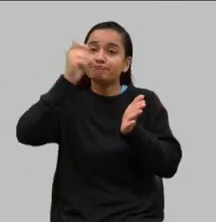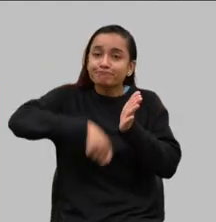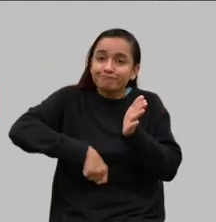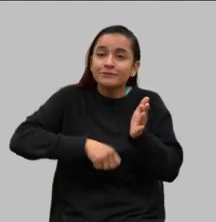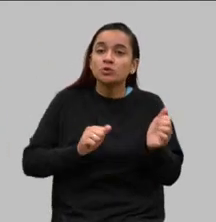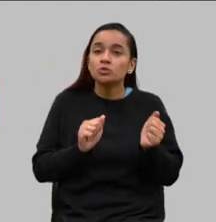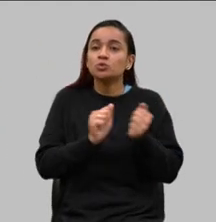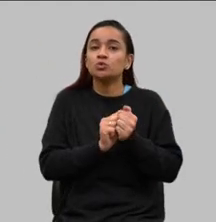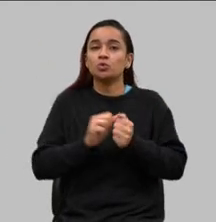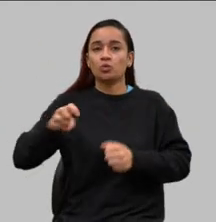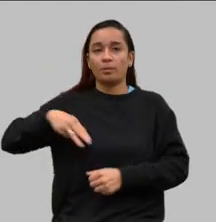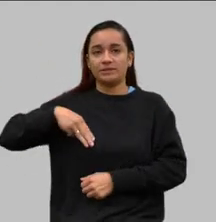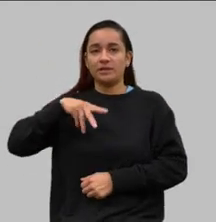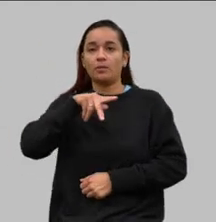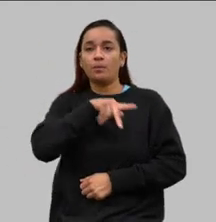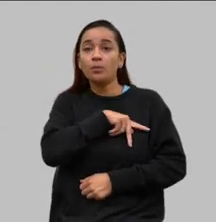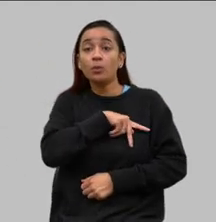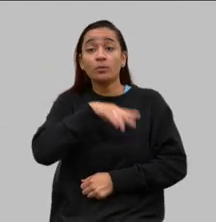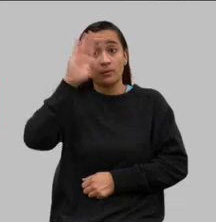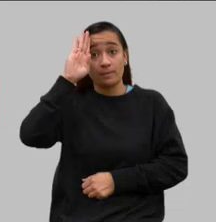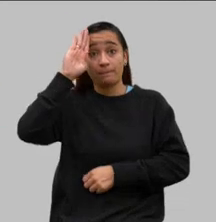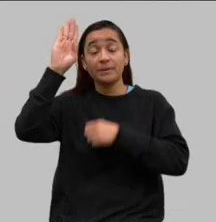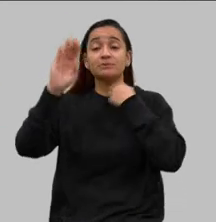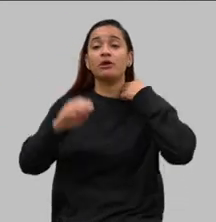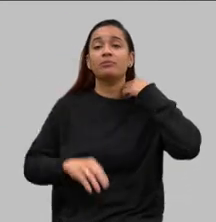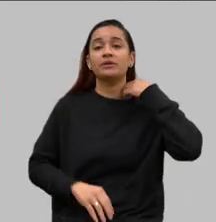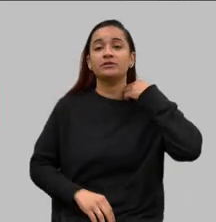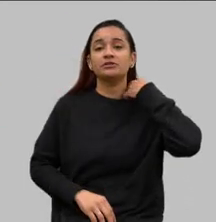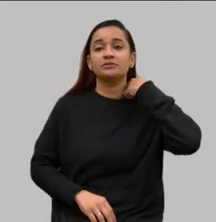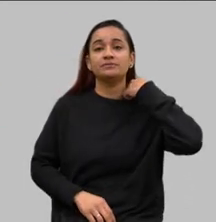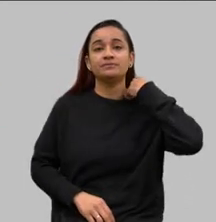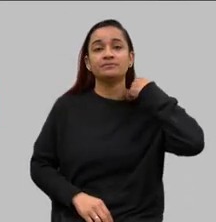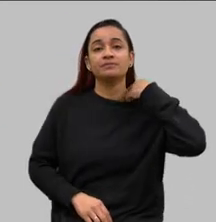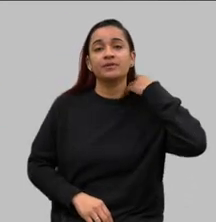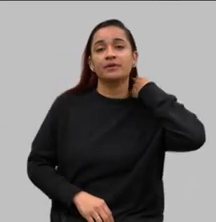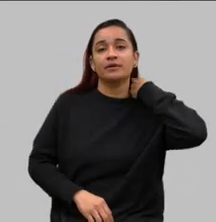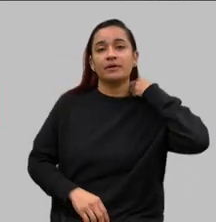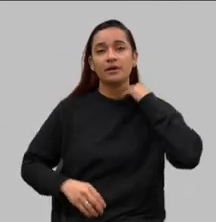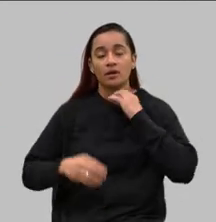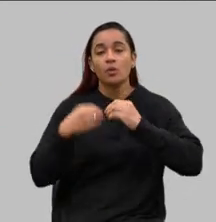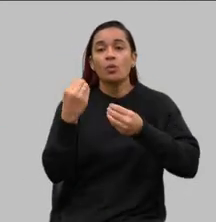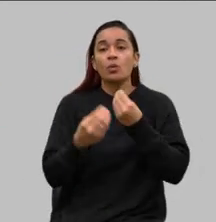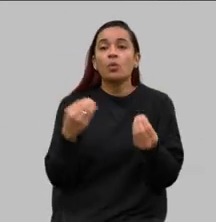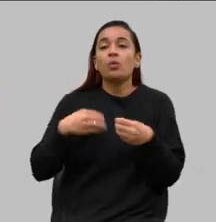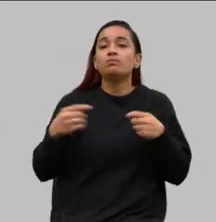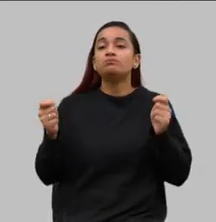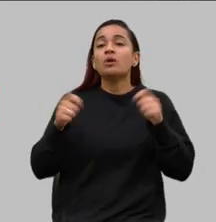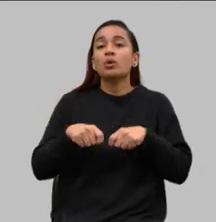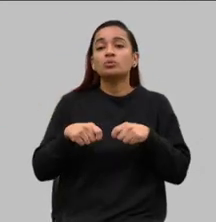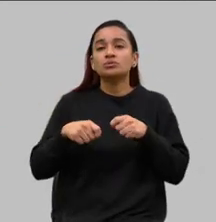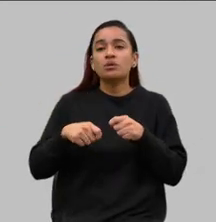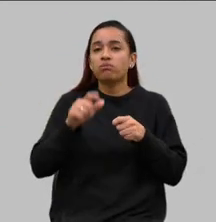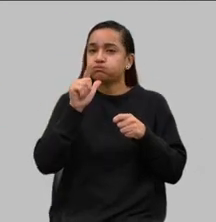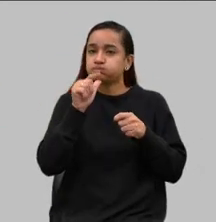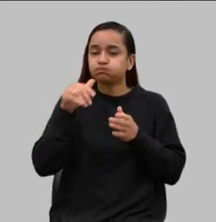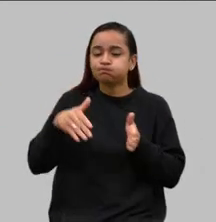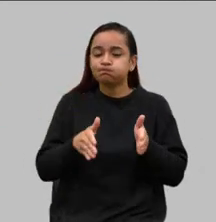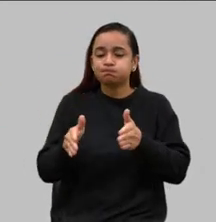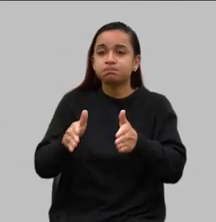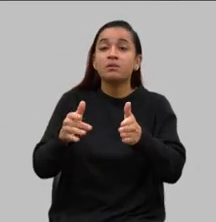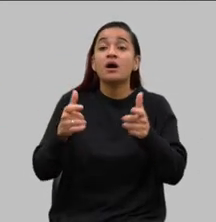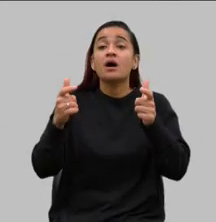termos de ajustamento de Conduta para descomissionamento das barragens a montante eh e que né imprimiu a esses